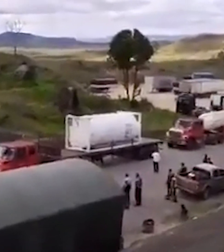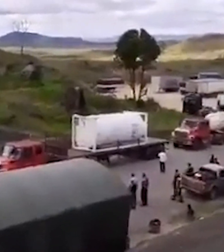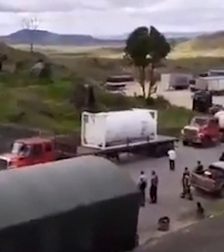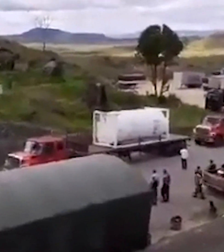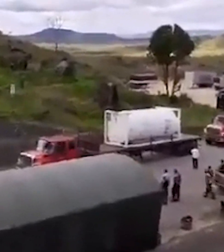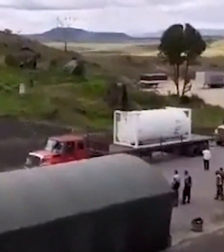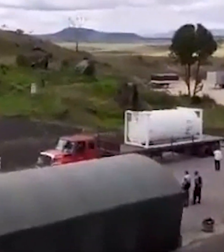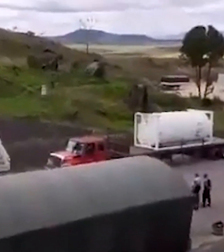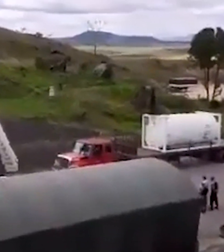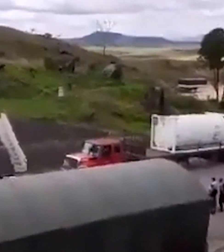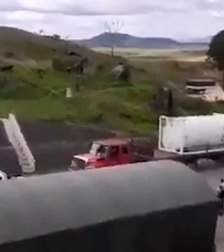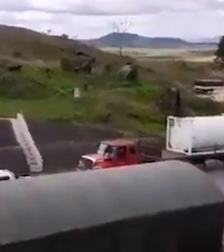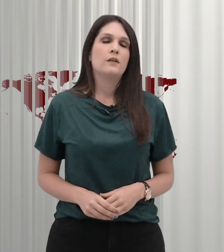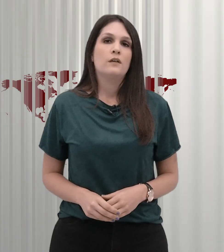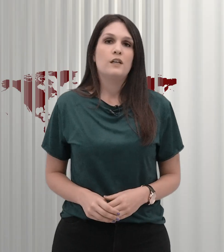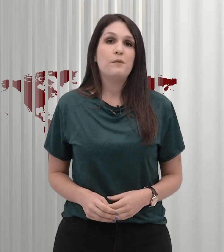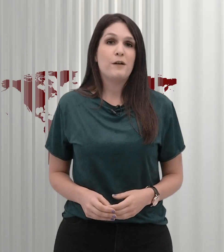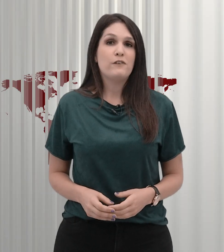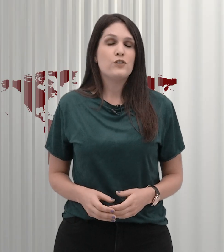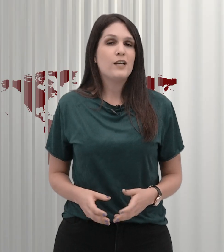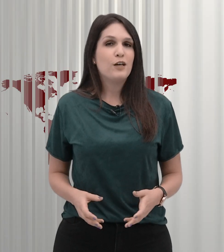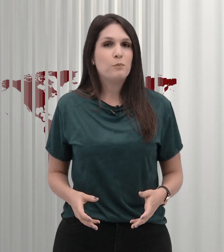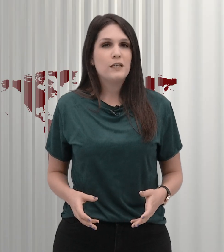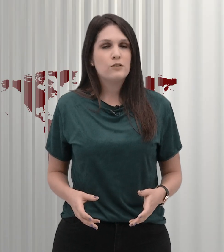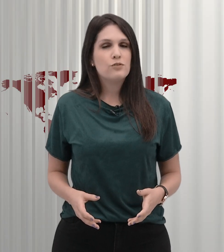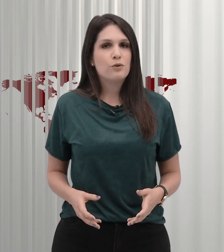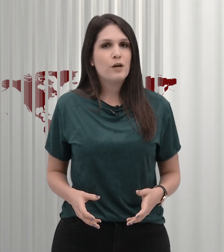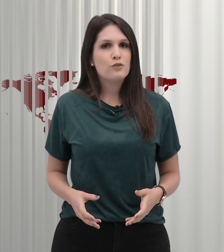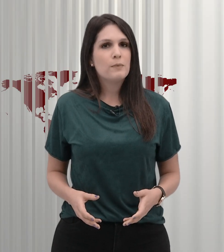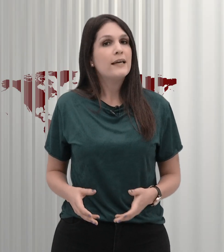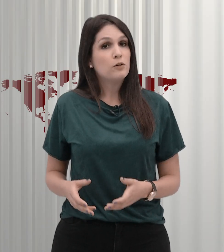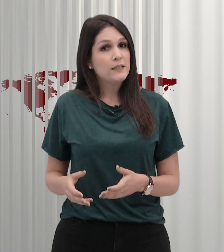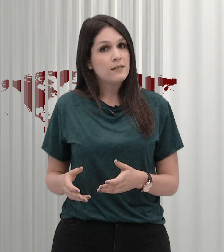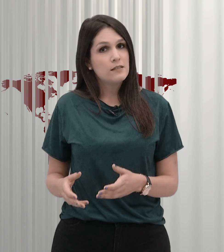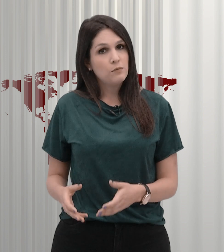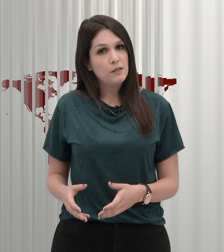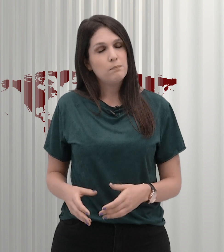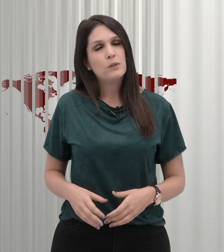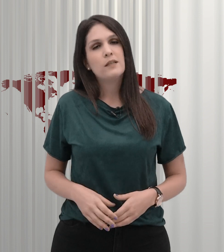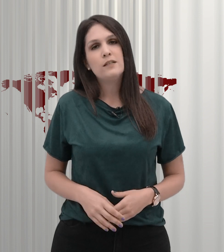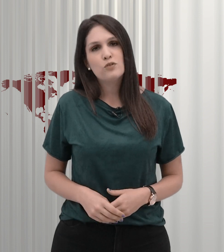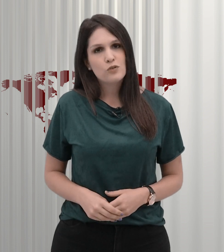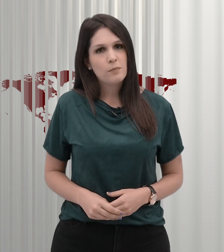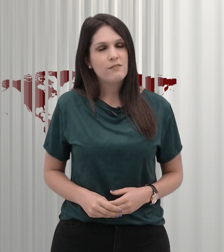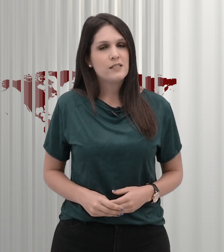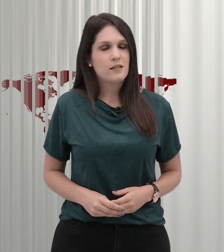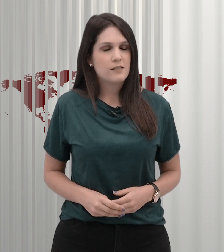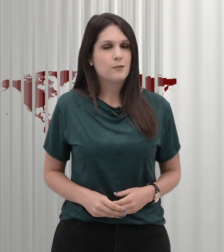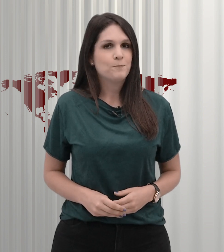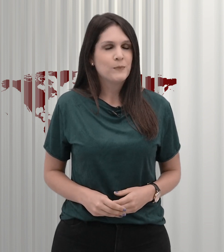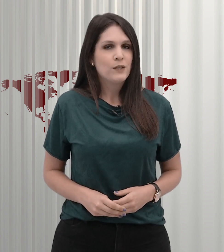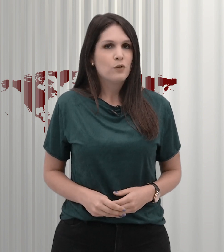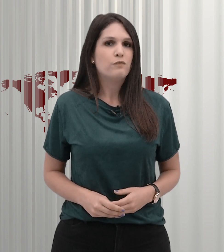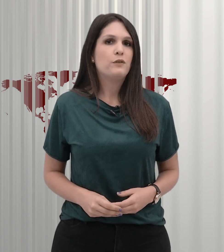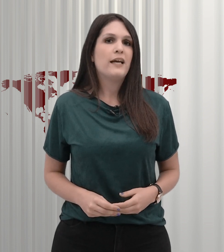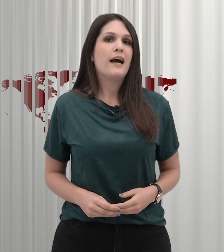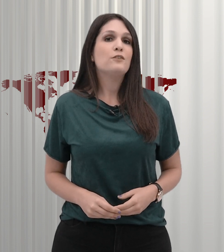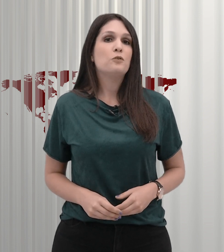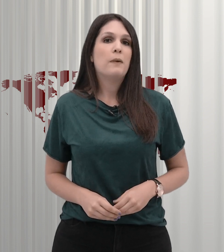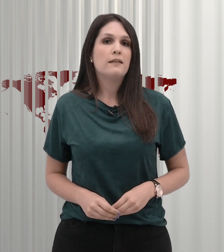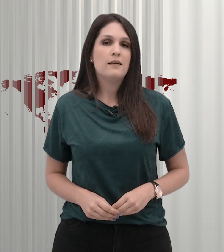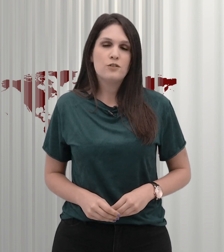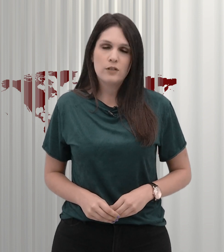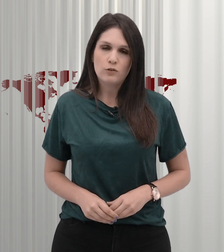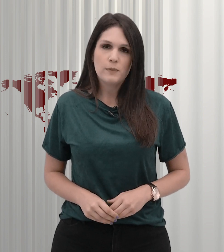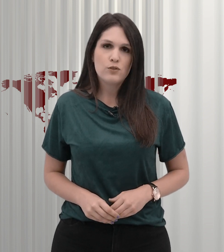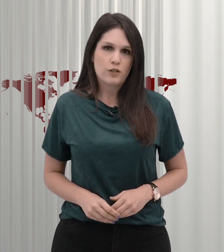da rede pública do estado. E para fechar o boletim de hoje, uma recomendação importante sobre a vacinação. Confira o recado